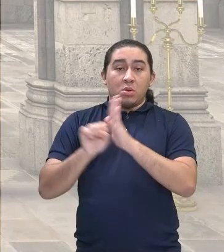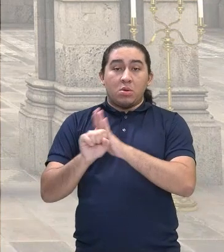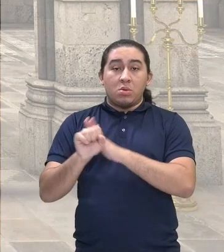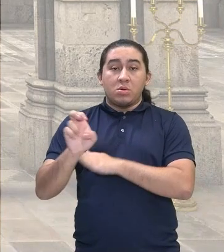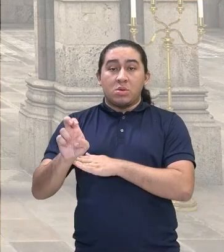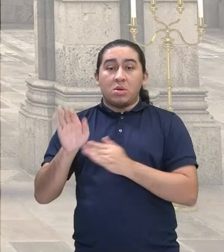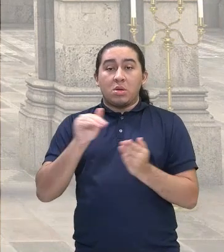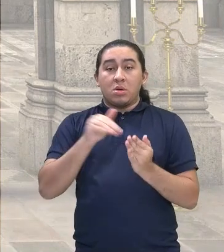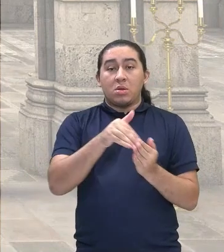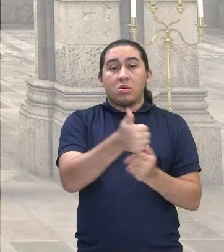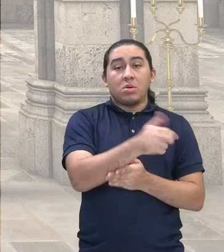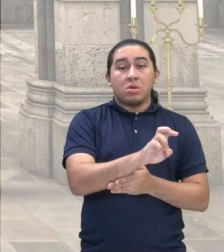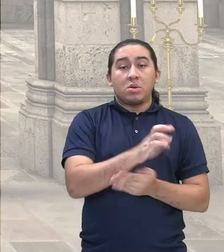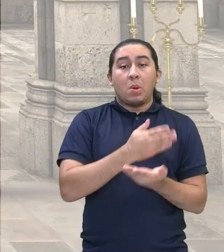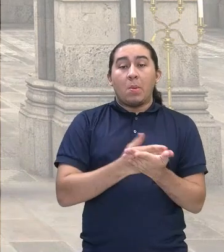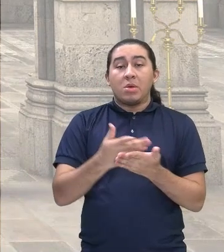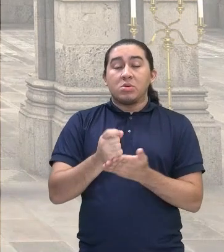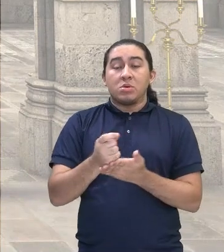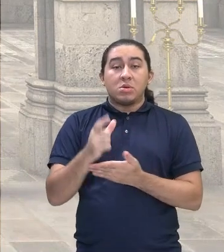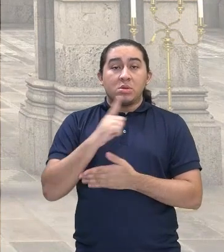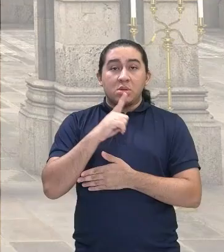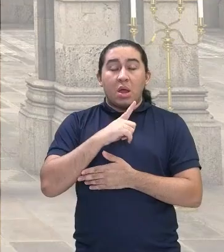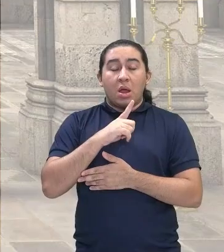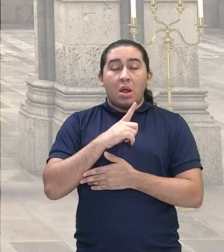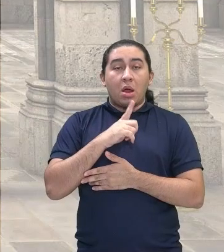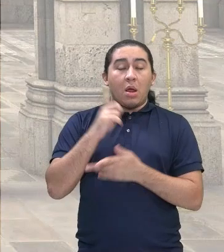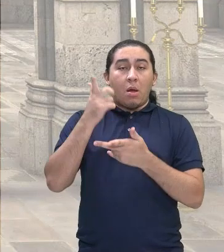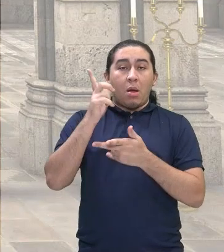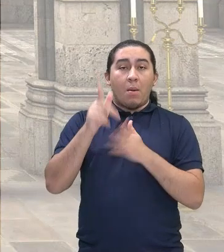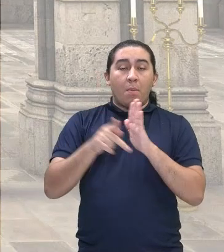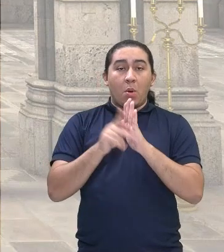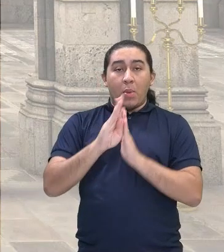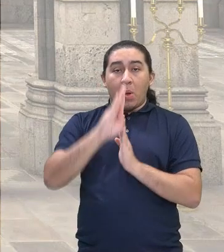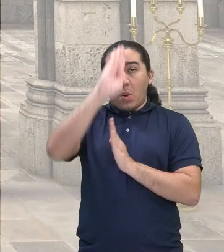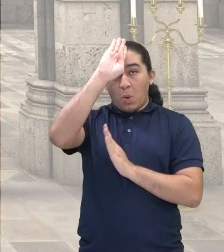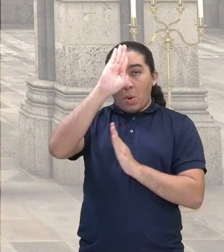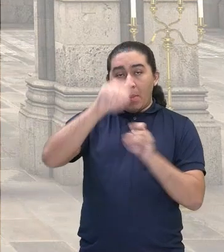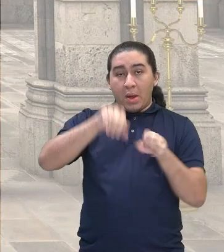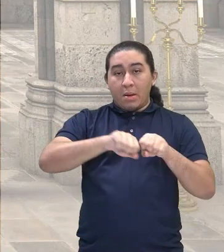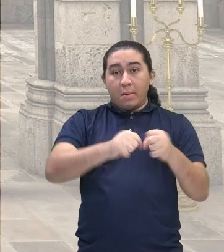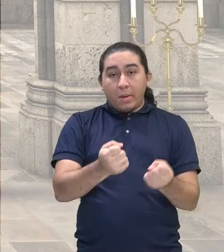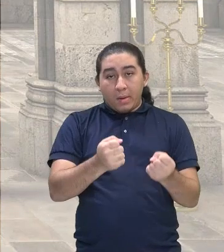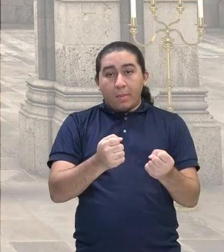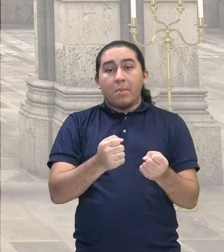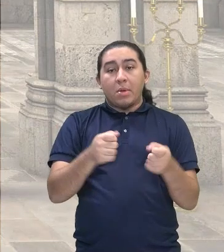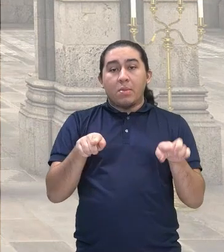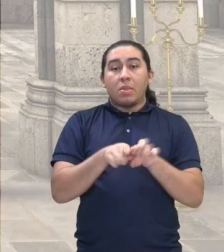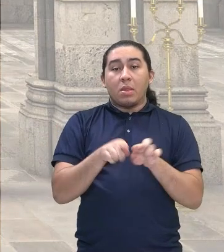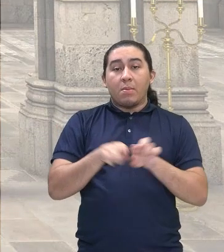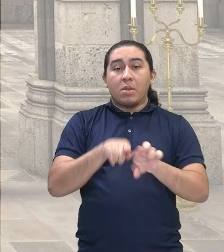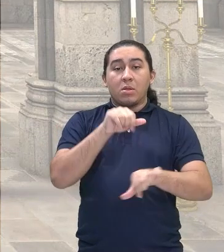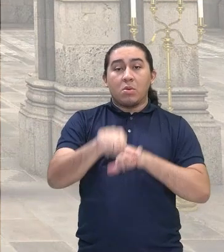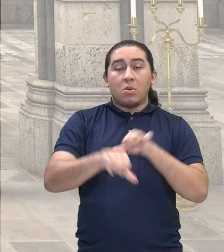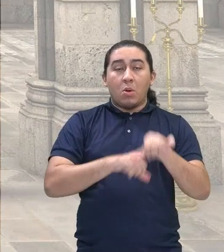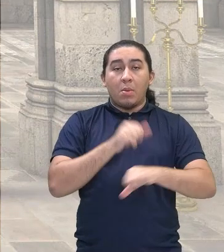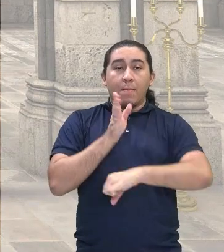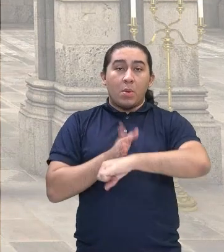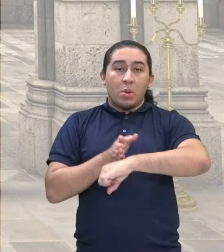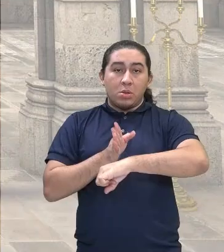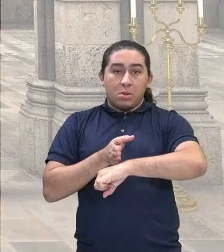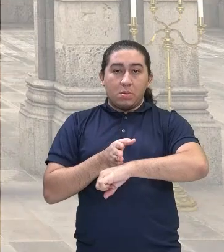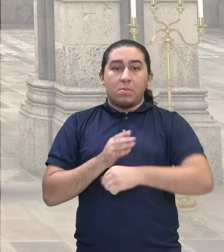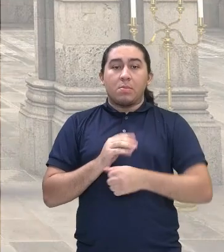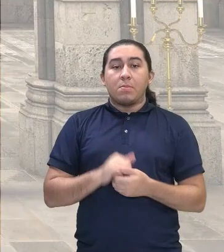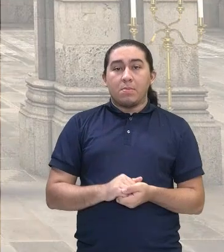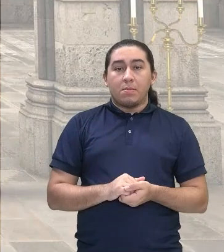queda do Império Romano do Ocidente e termina durante a transição para a Idade Moderna. Então,